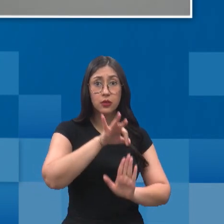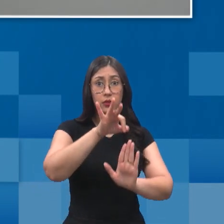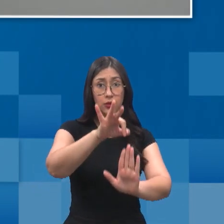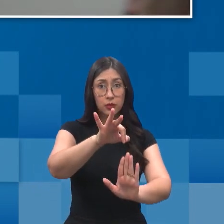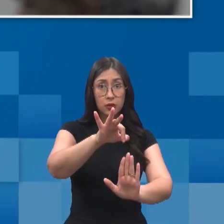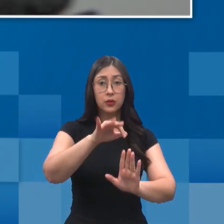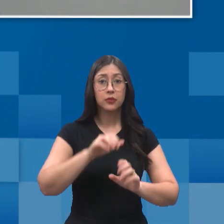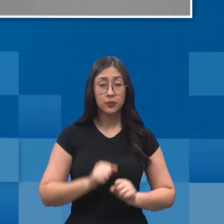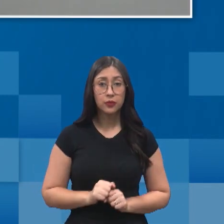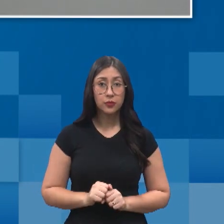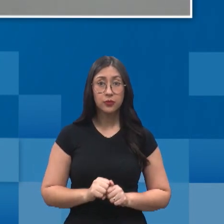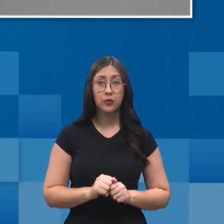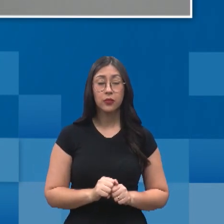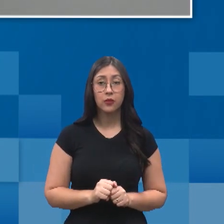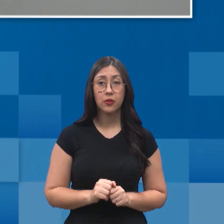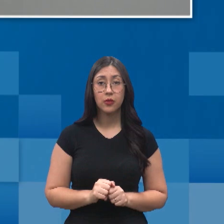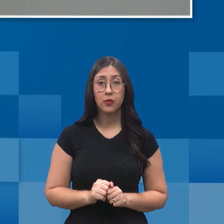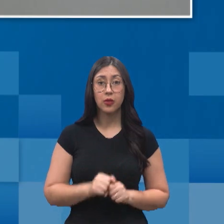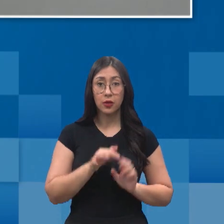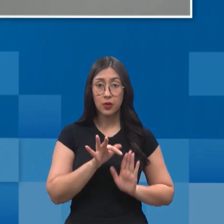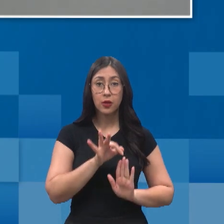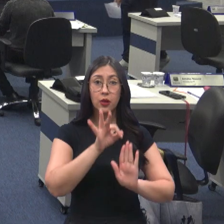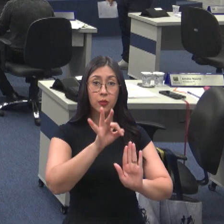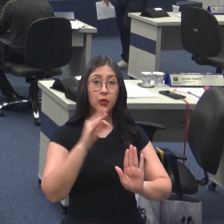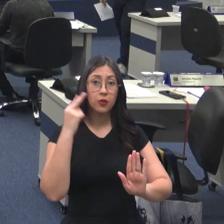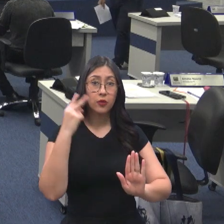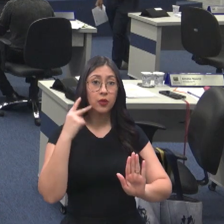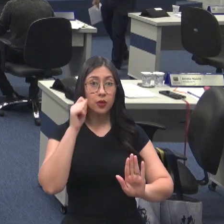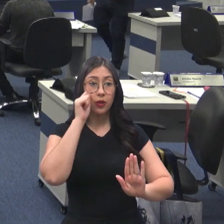Caminhamento de votação, a vereadora Amélia Naon.